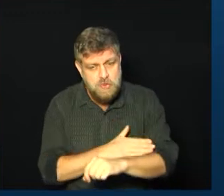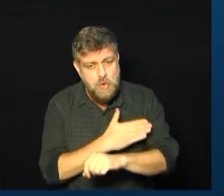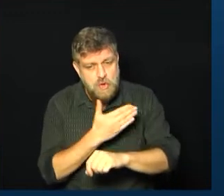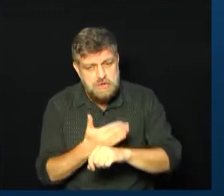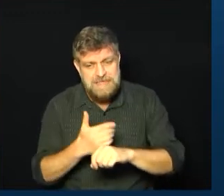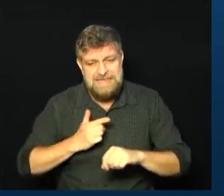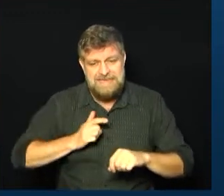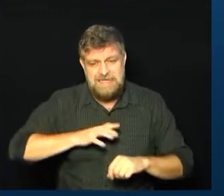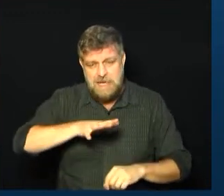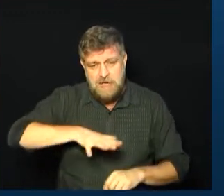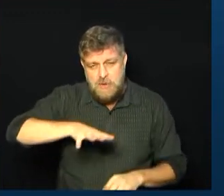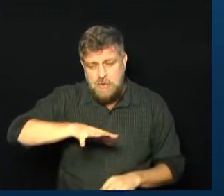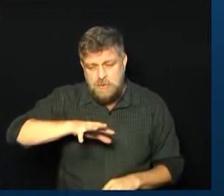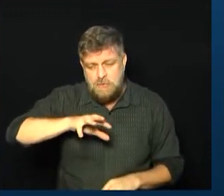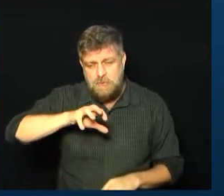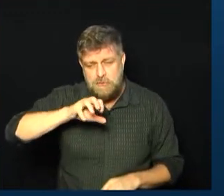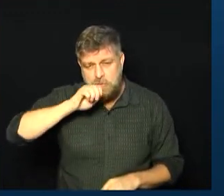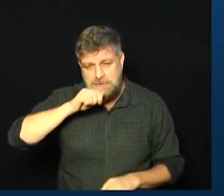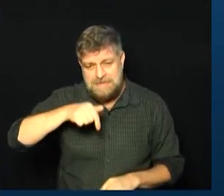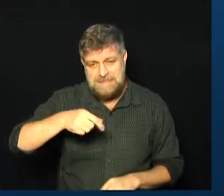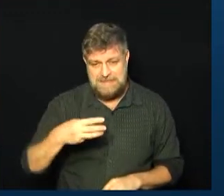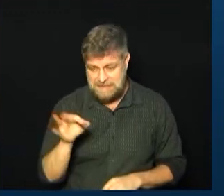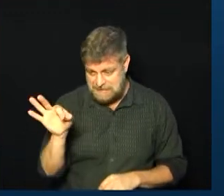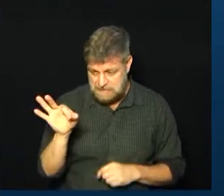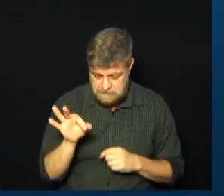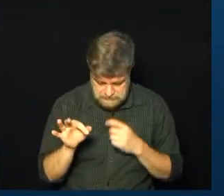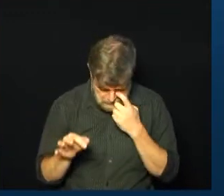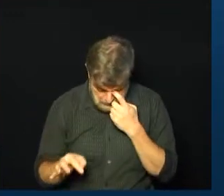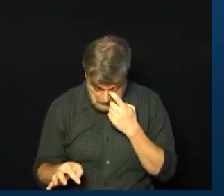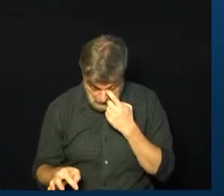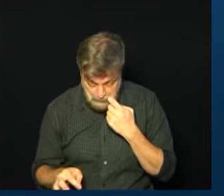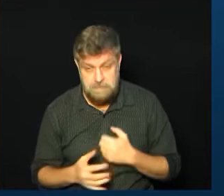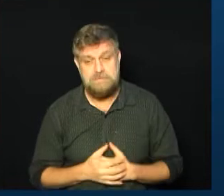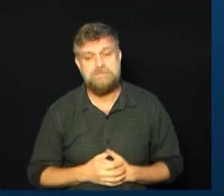fazendo a umidade subir para 73%.